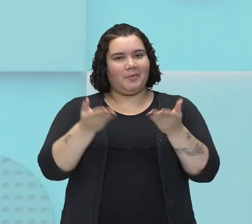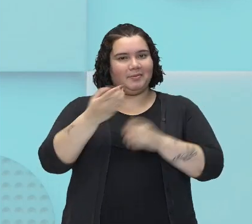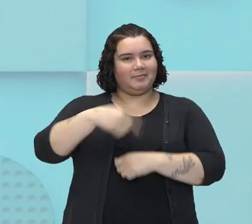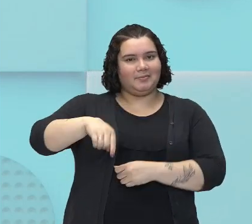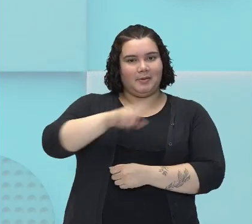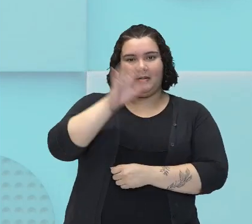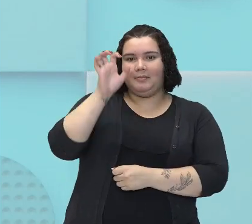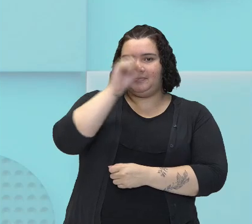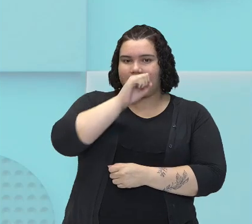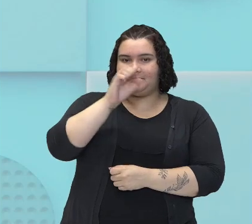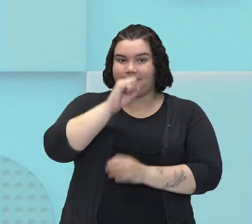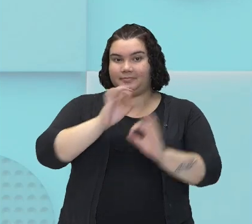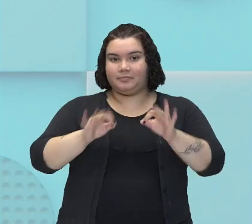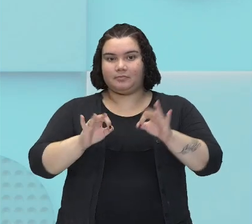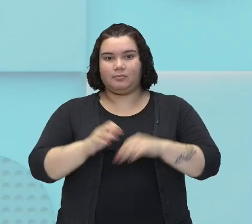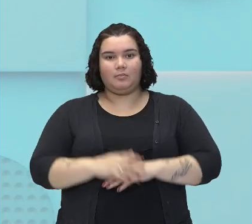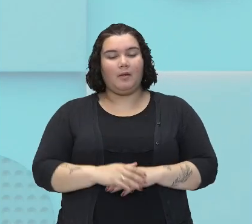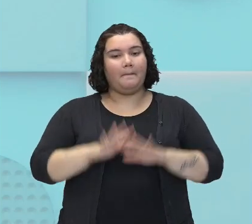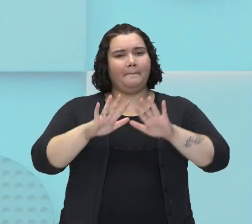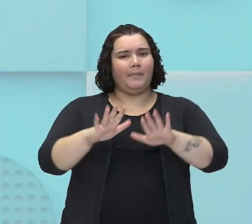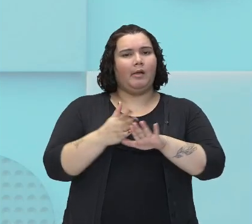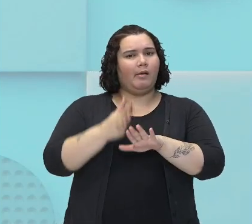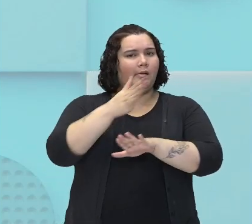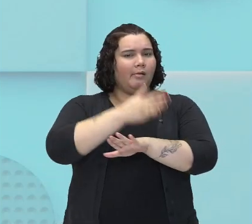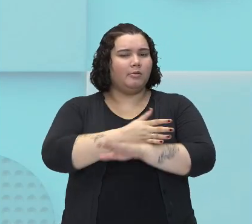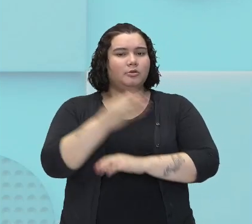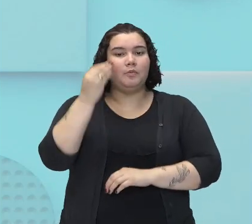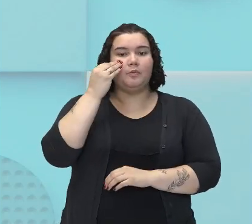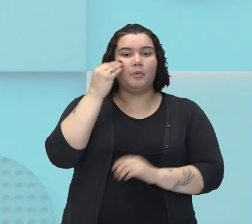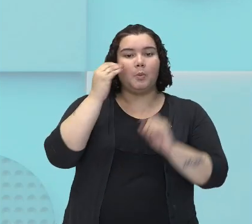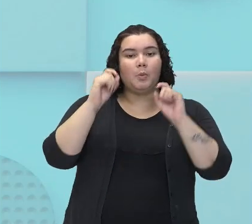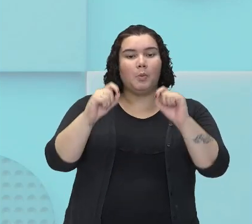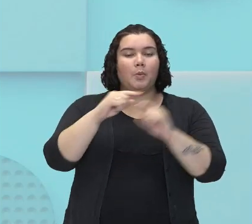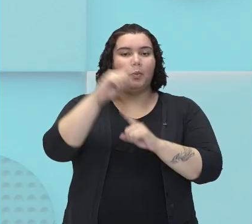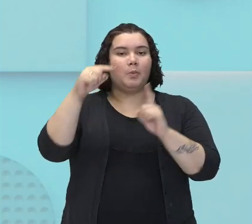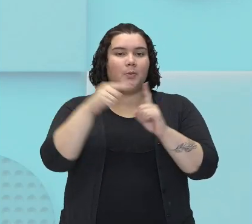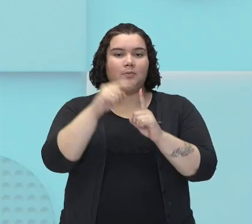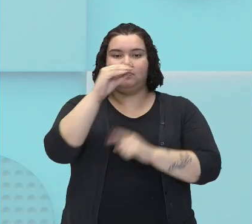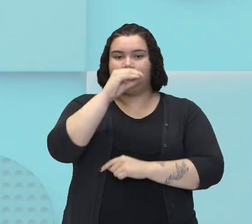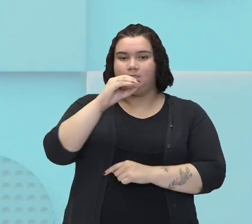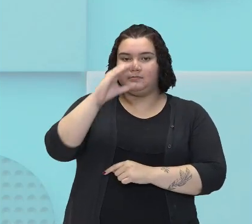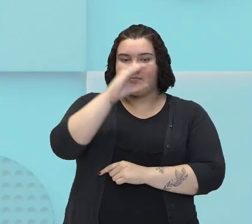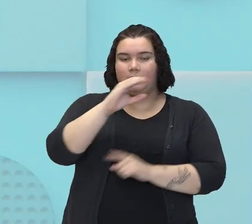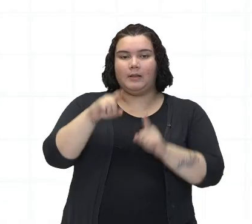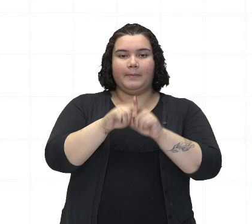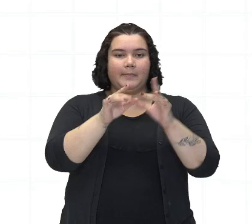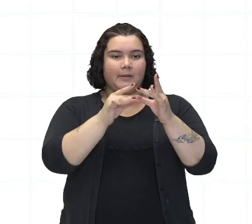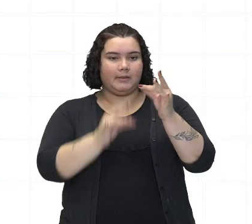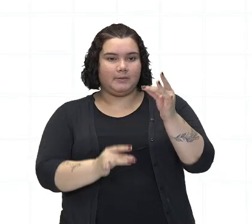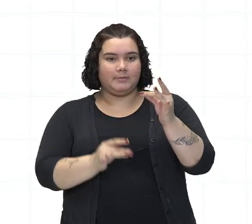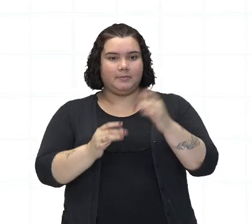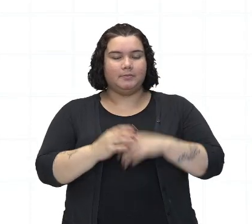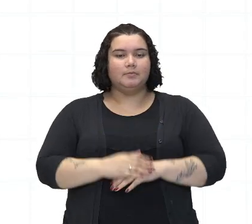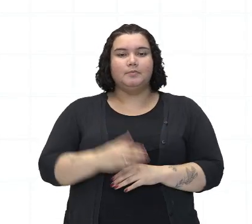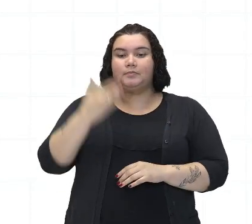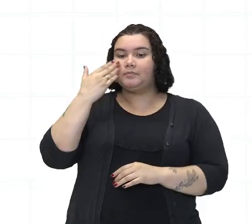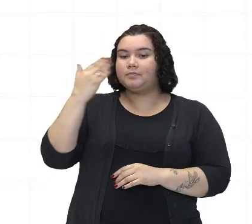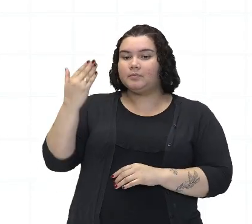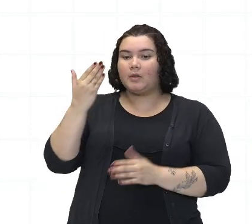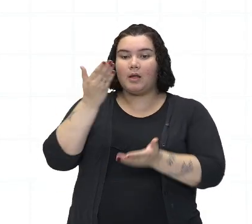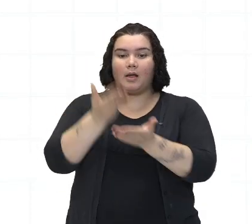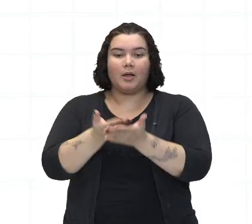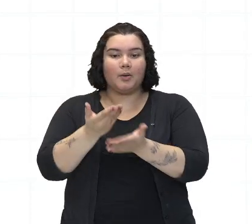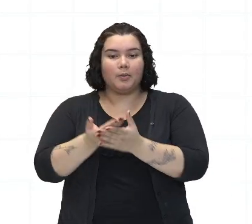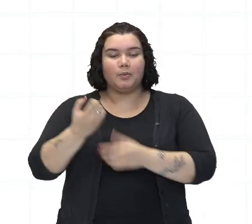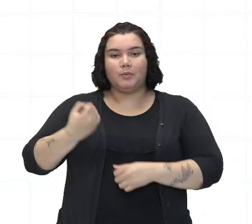com certeza, mas antes da gente partir para ela, bora dar uma olhadinha no nosso objeto de conhecimento e no nosso detalhamento. Então a gente tem lá